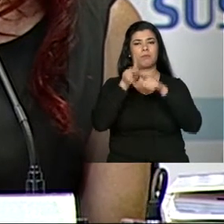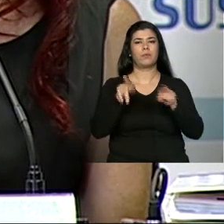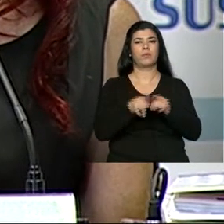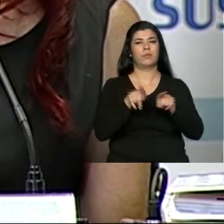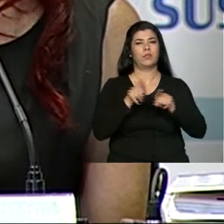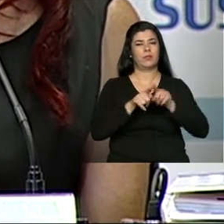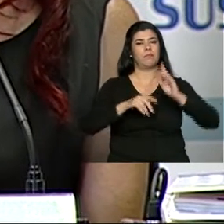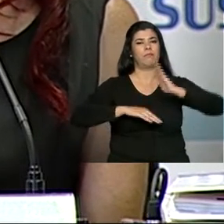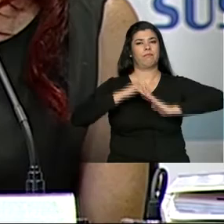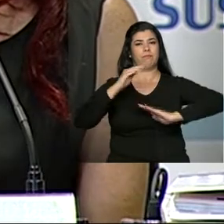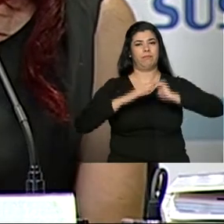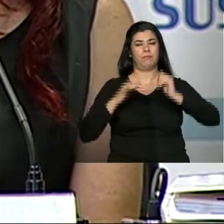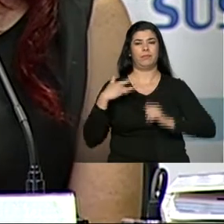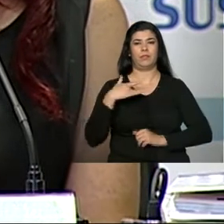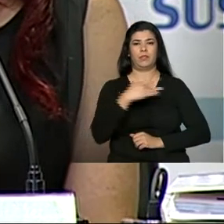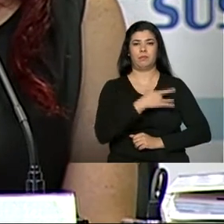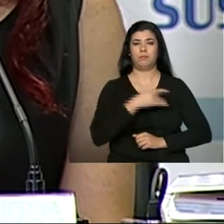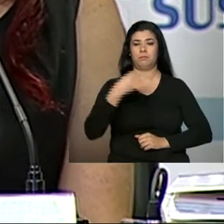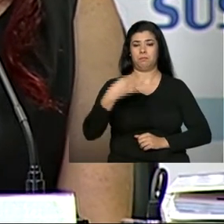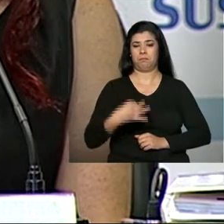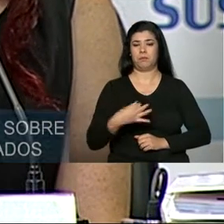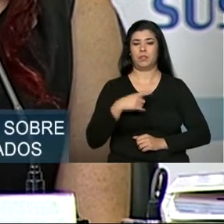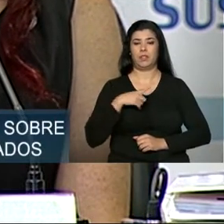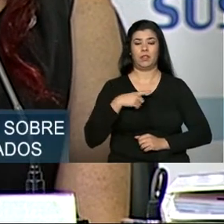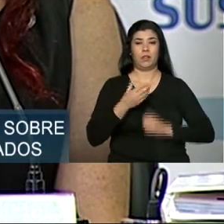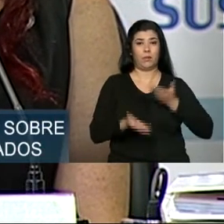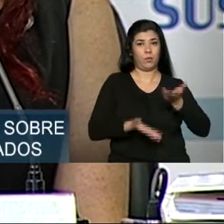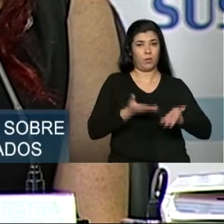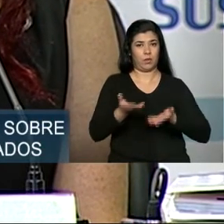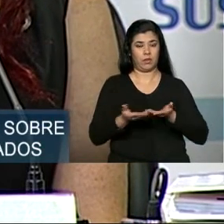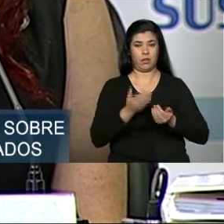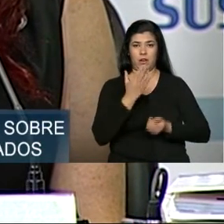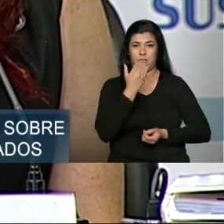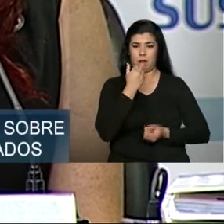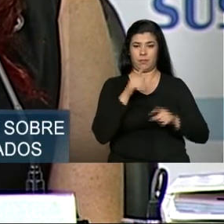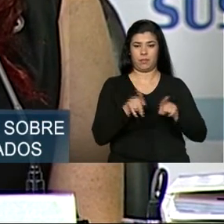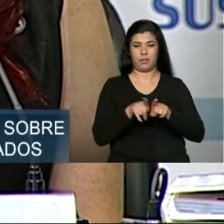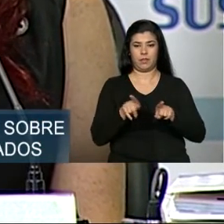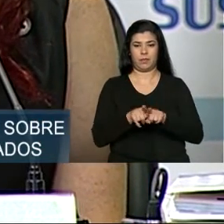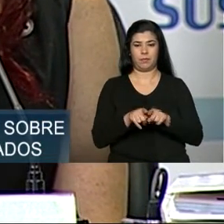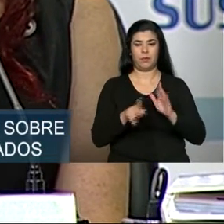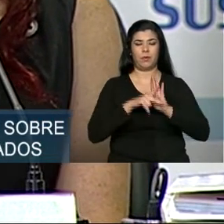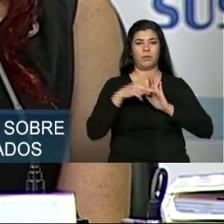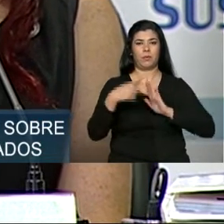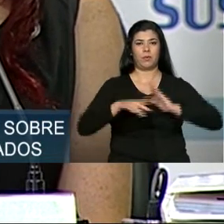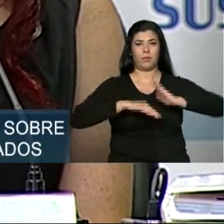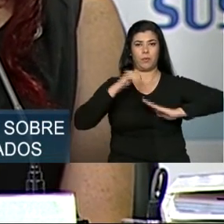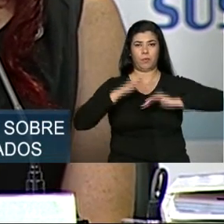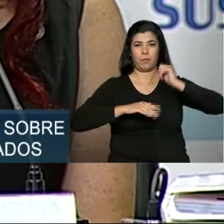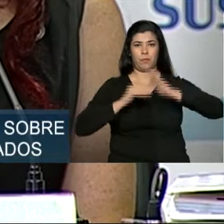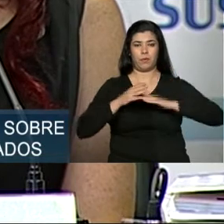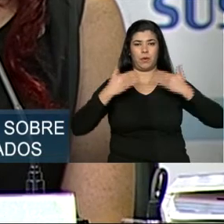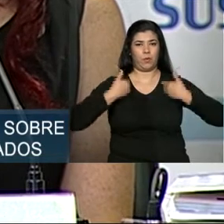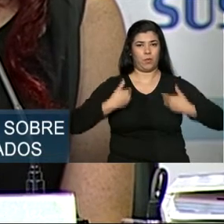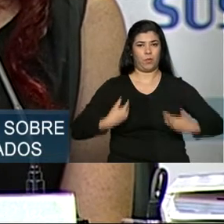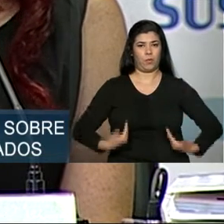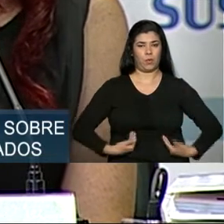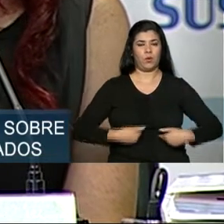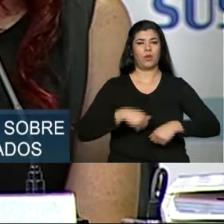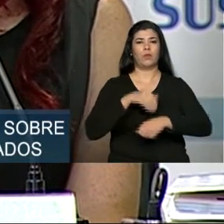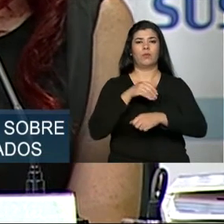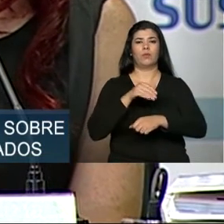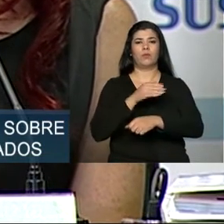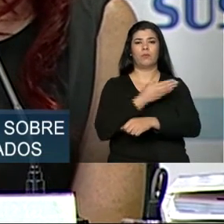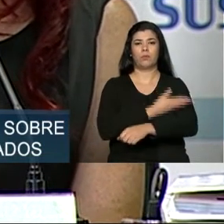suas práticas saudáveis, tanto relacionada à alimentação, mas também relacionadas às práticas corporais e atividade física,